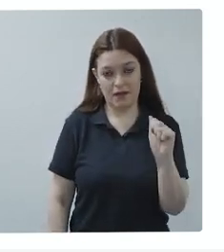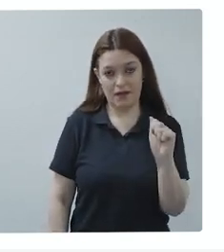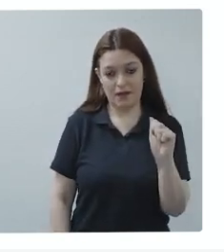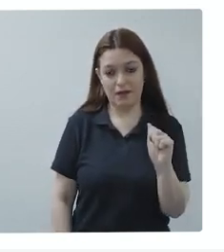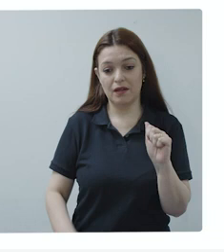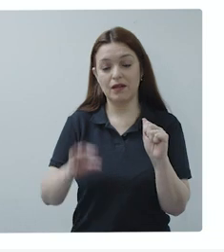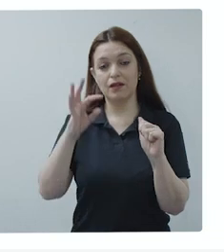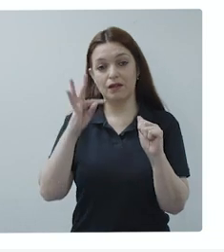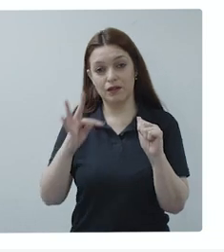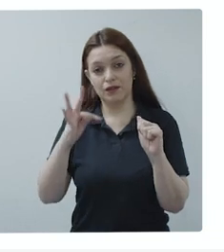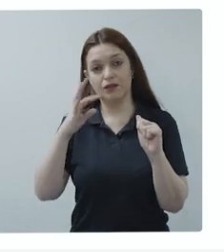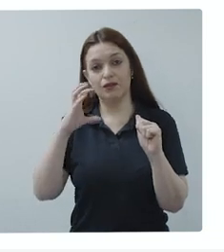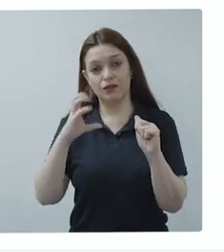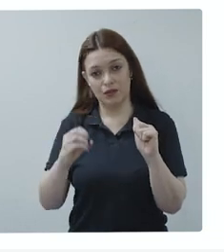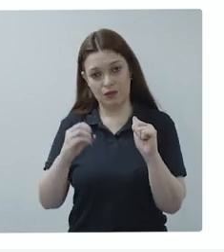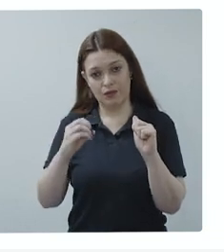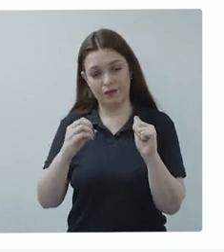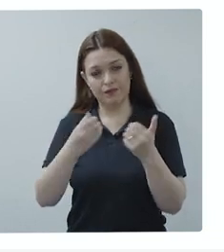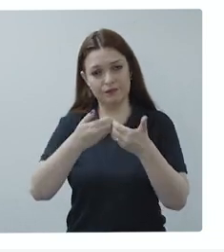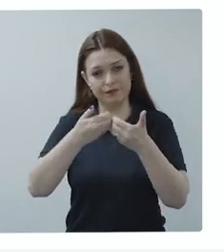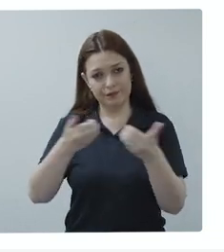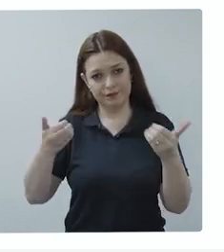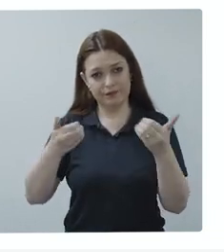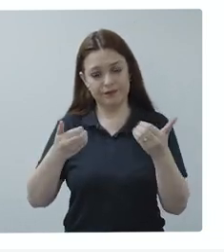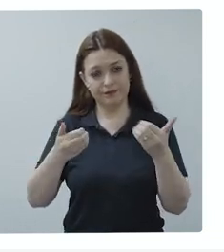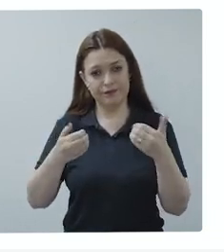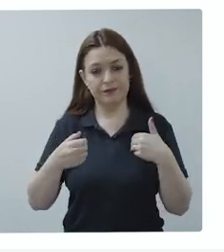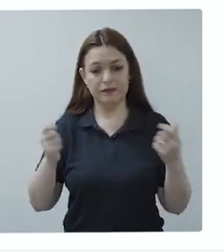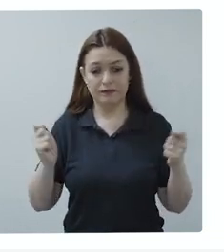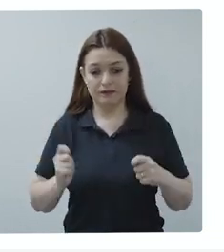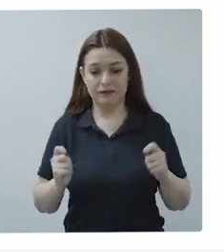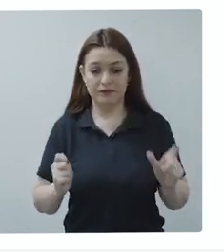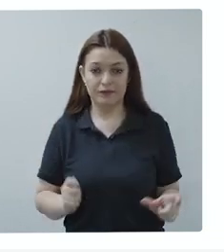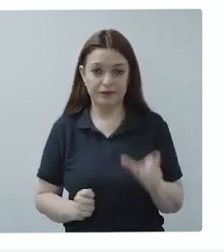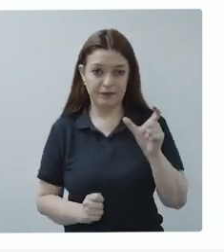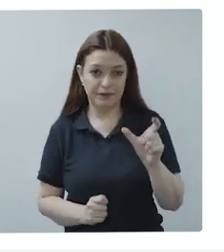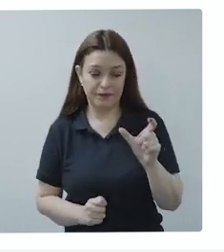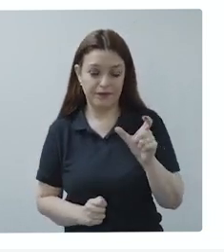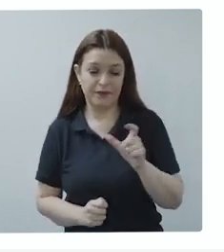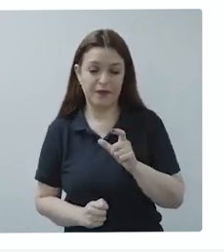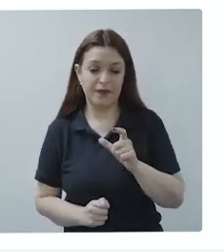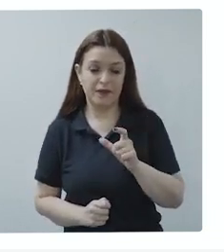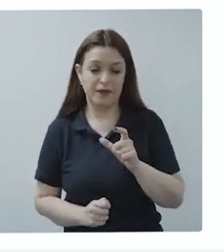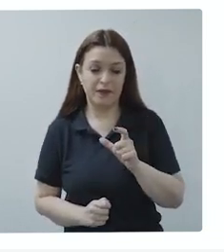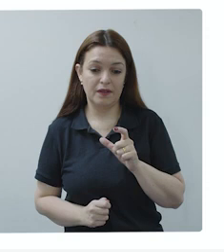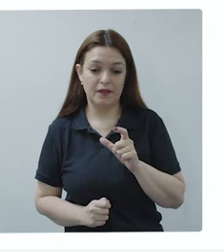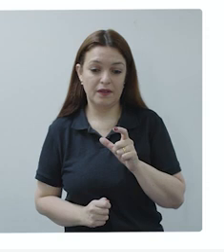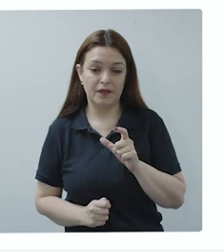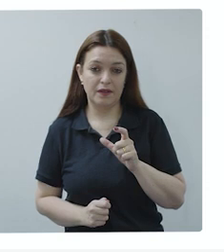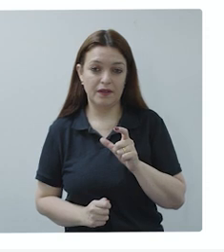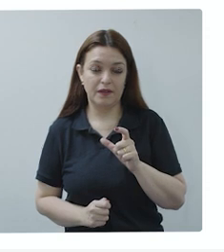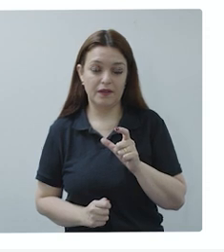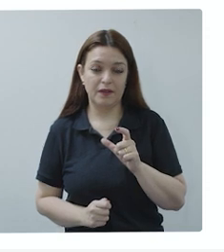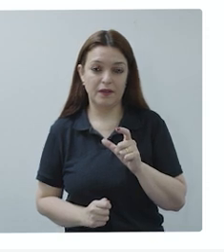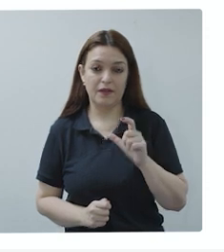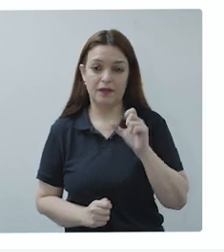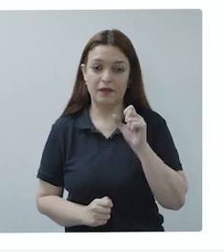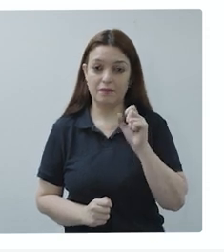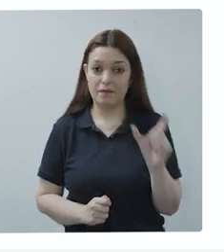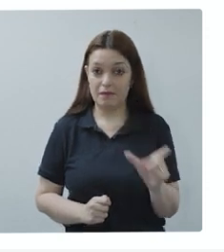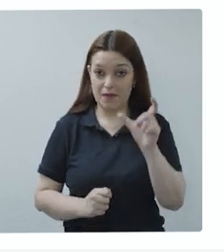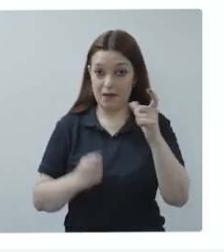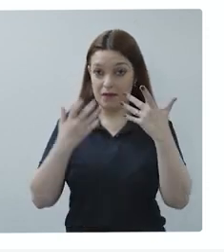sílaba to. A sílaba gato é formada por uma, duas